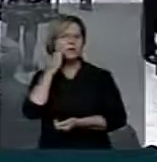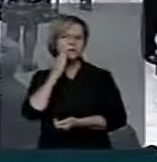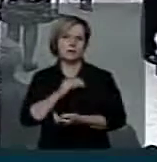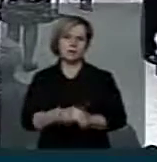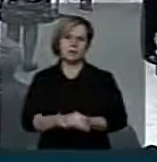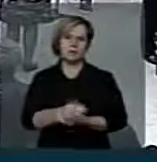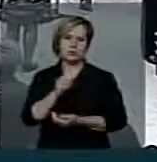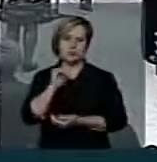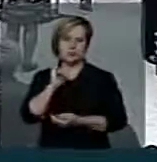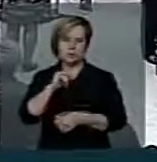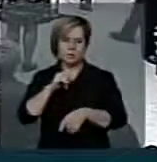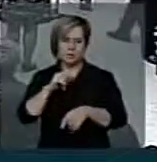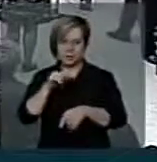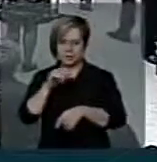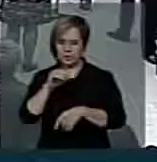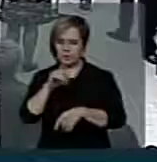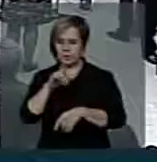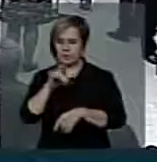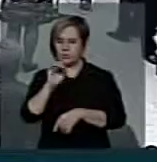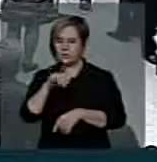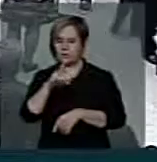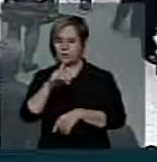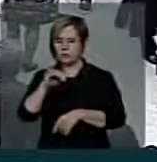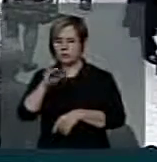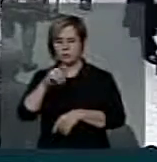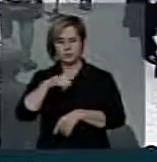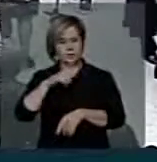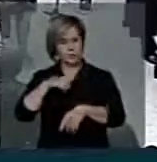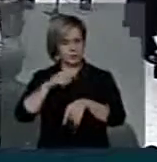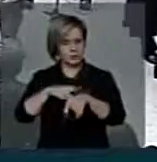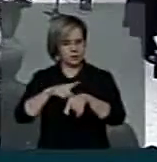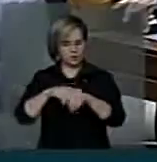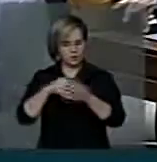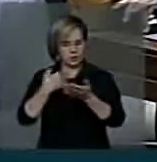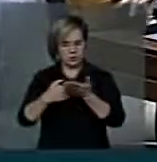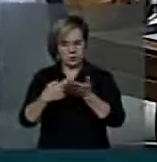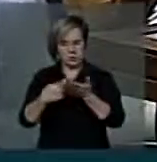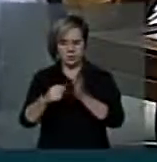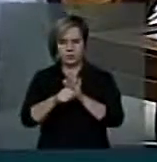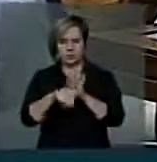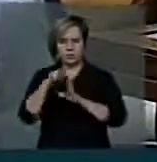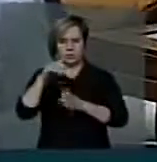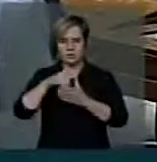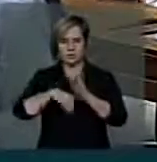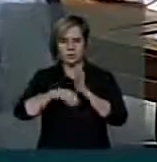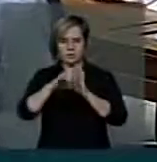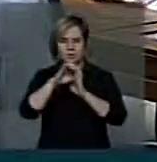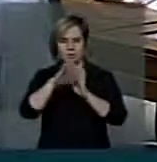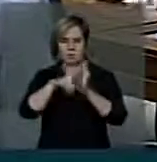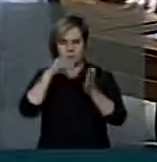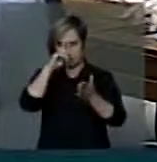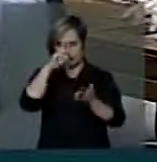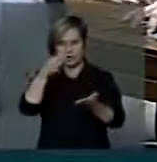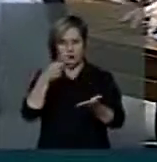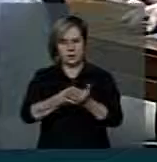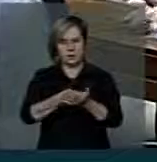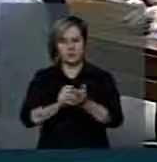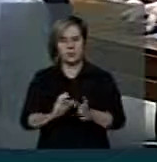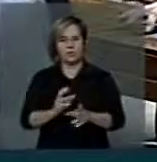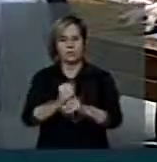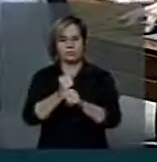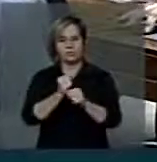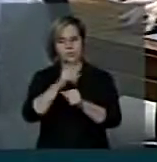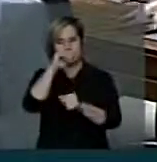na ordem do dia está previsto a votação para a emenda impositiva do